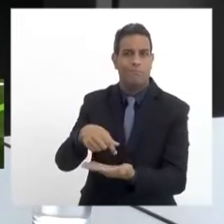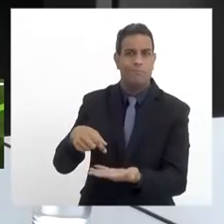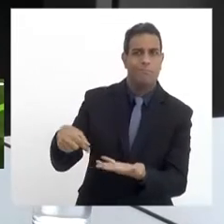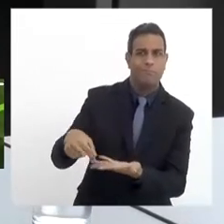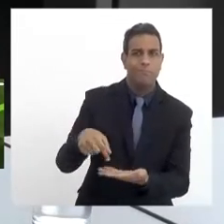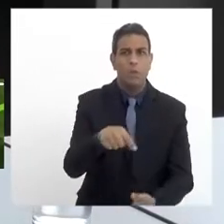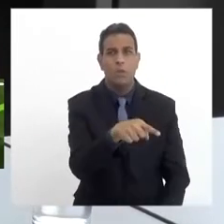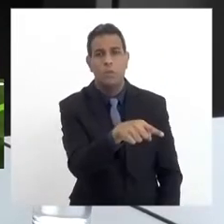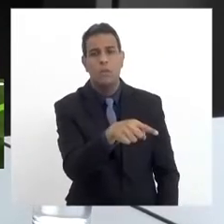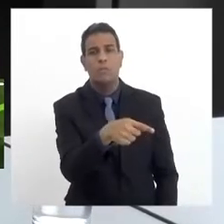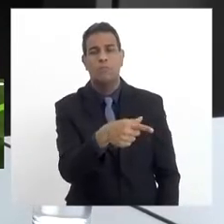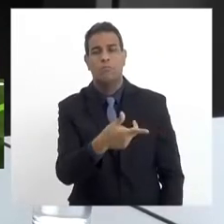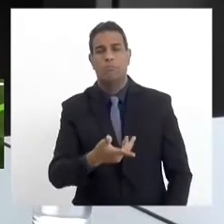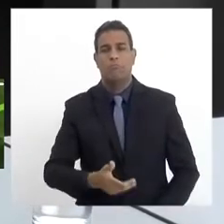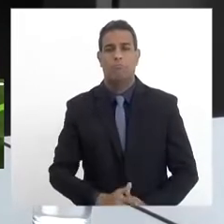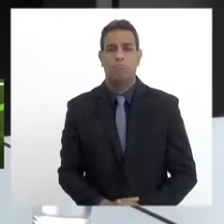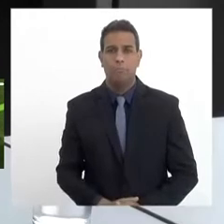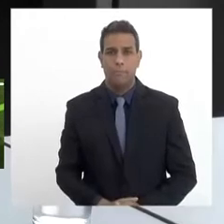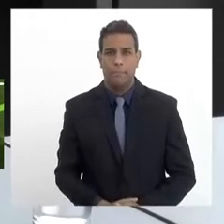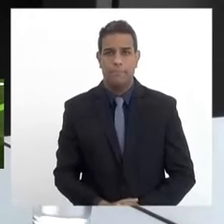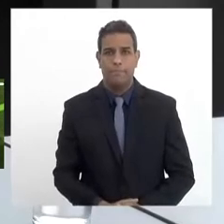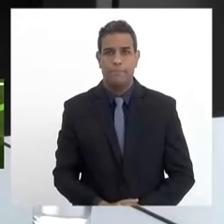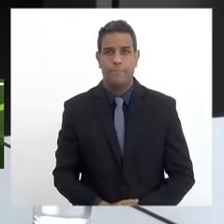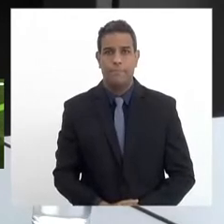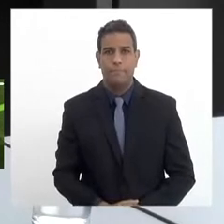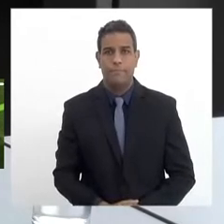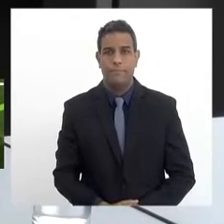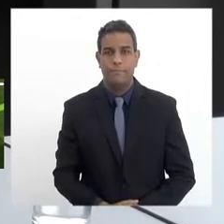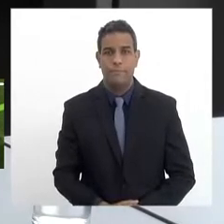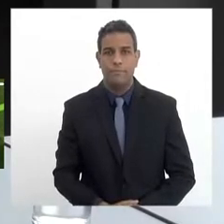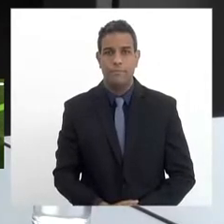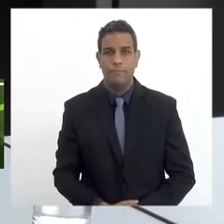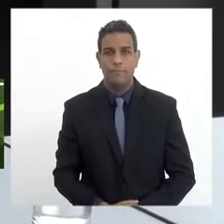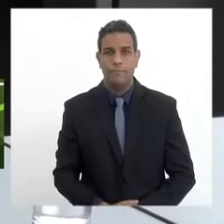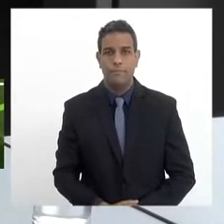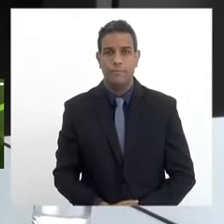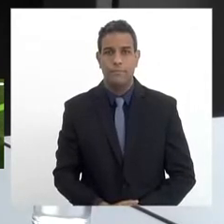Rodrigo, senta aqui para você poder assistir aqui a televisão.